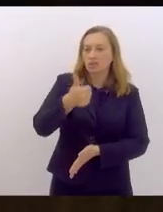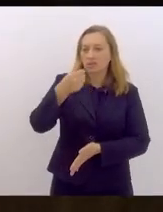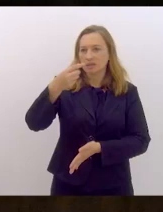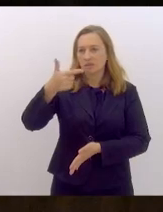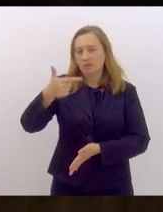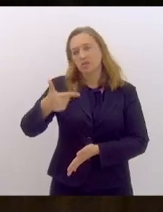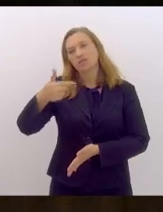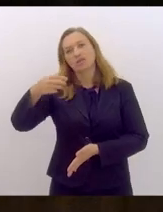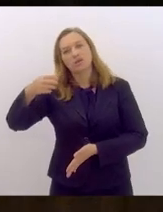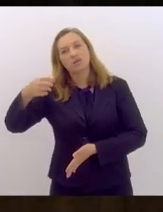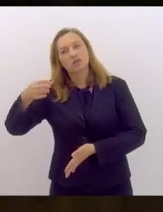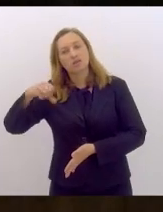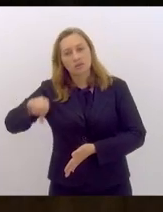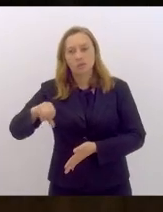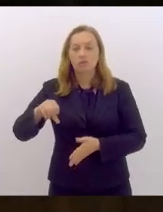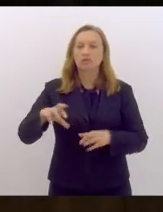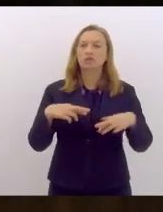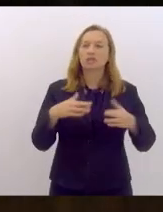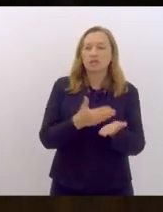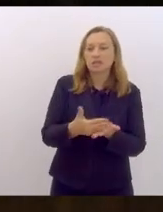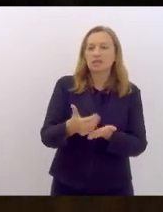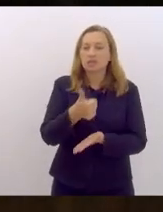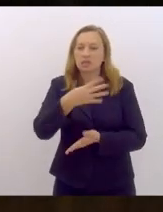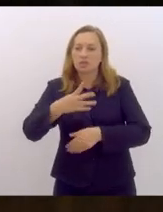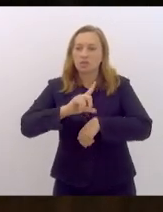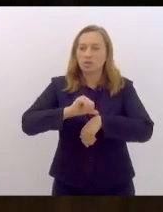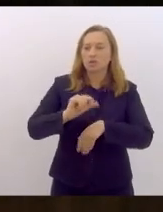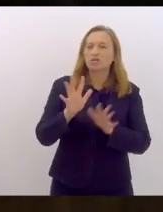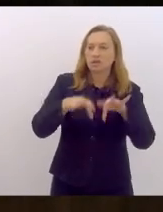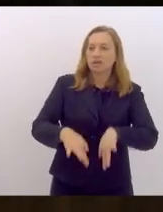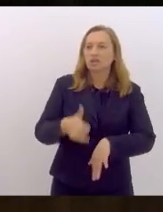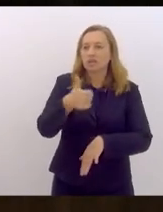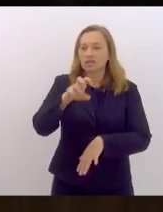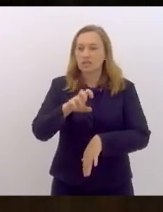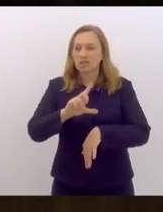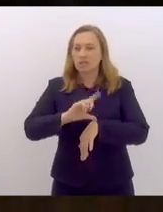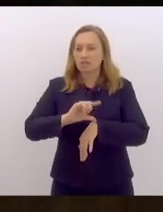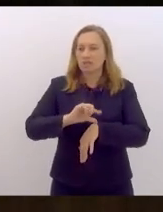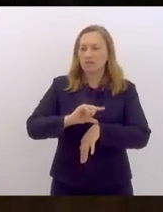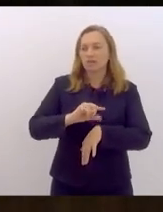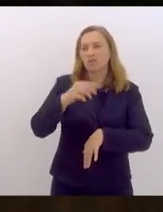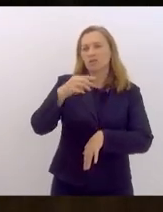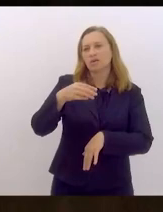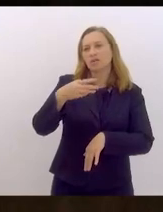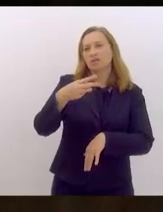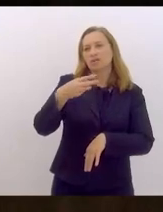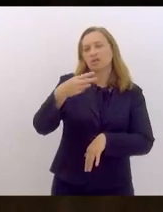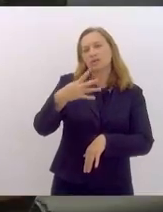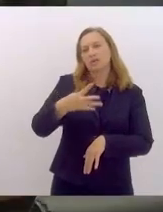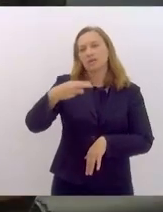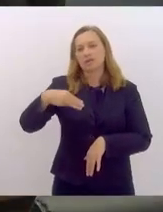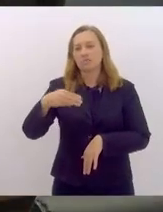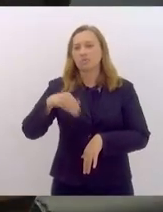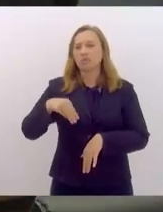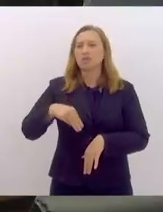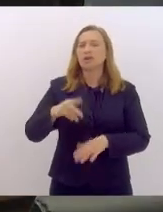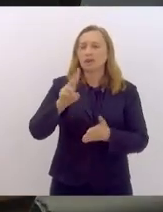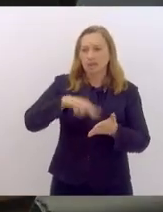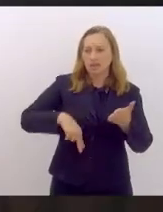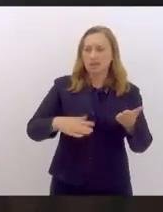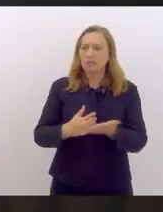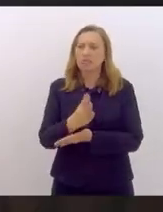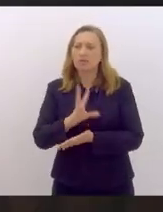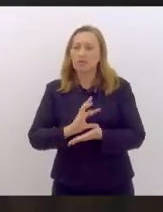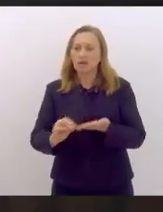sessão ordinária, que iniciada às 14 horas, encerrou-se às 15 horas e 43 minutos. Lida e aprovada a